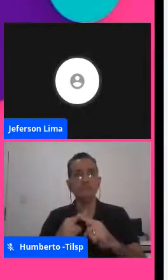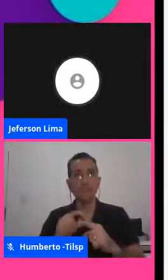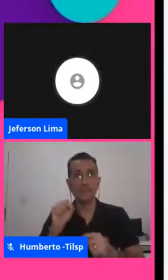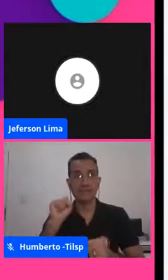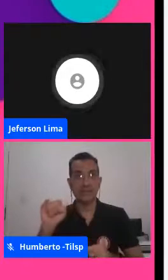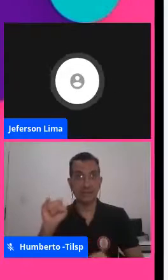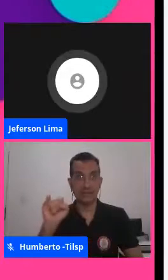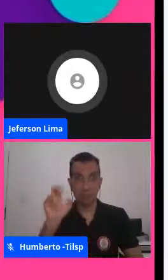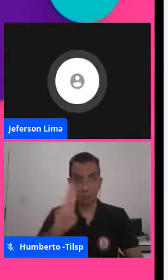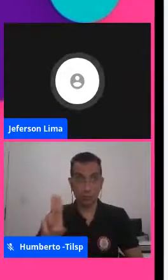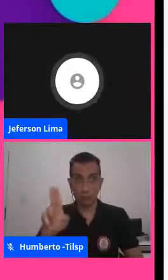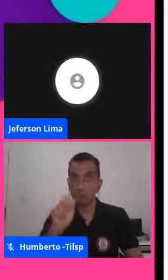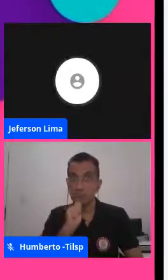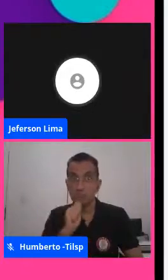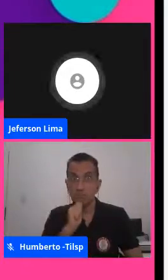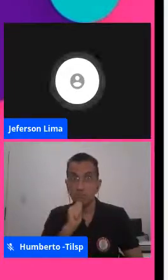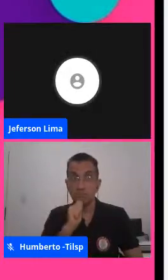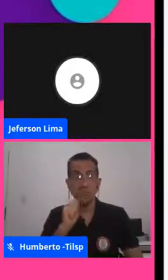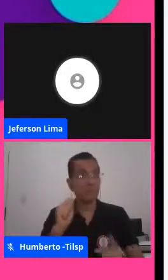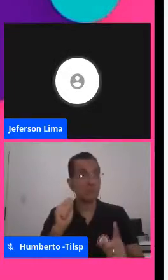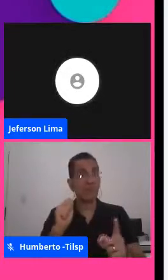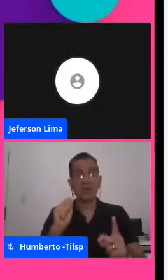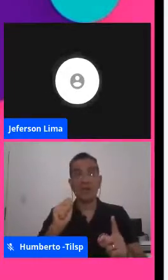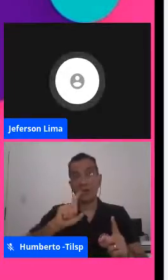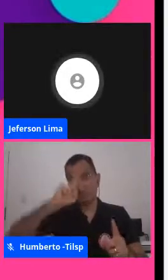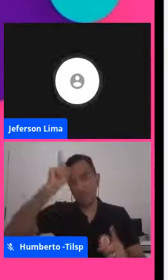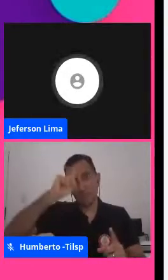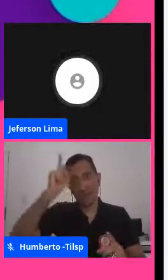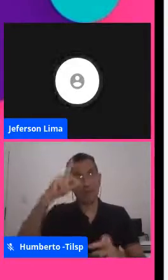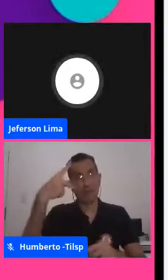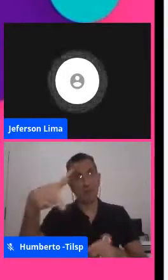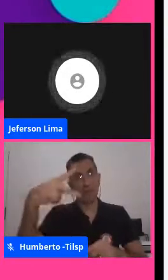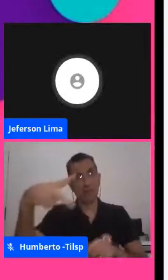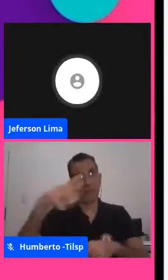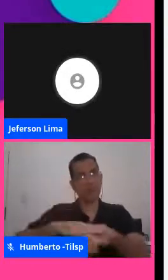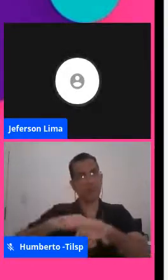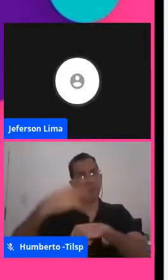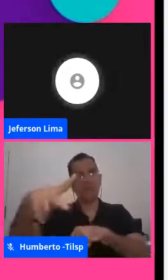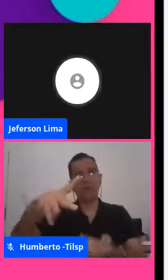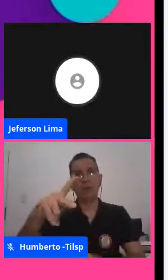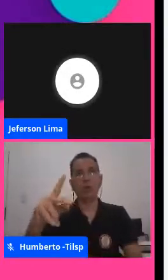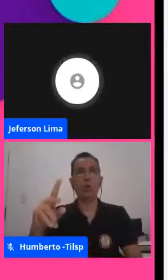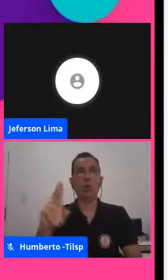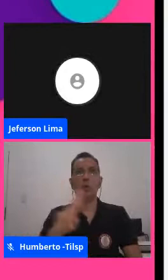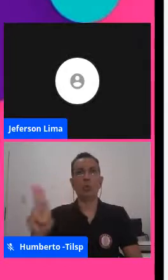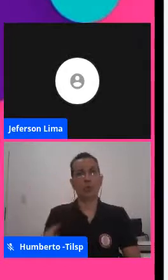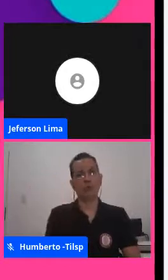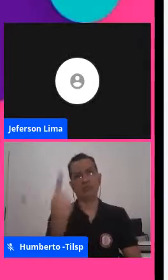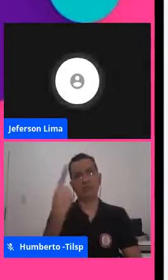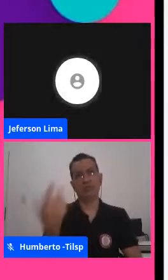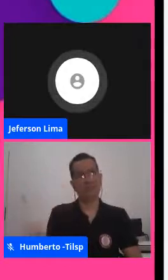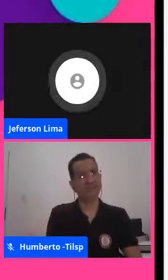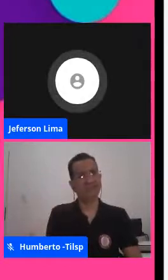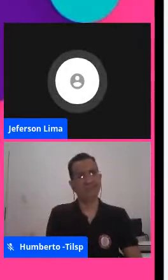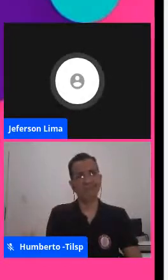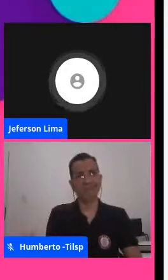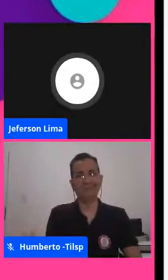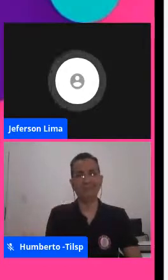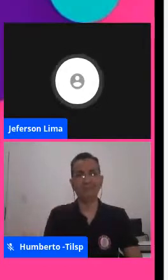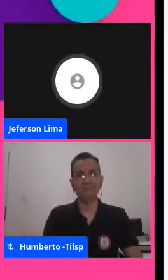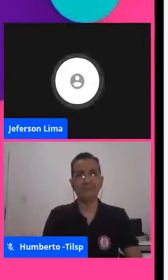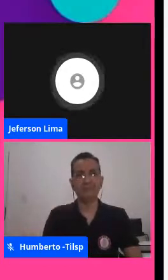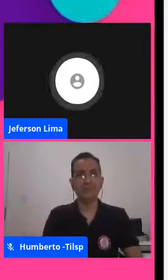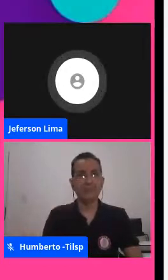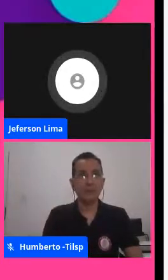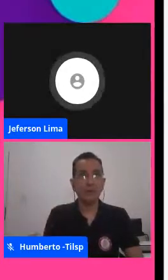esses hífens, ele vai gerar uns nomes meio aleatórios, não é? A gente está na CPDE, né? Campus Party Digital Edition. E olha só o nome que ele